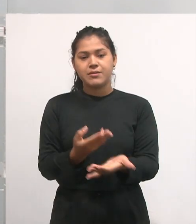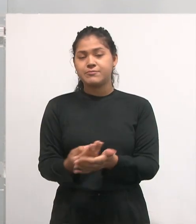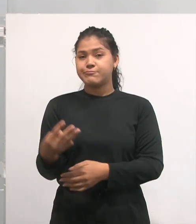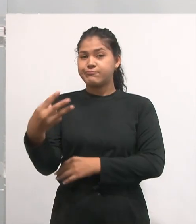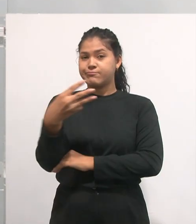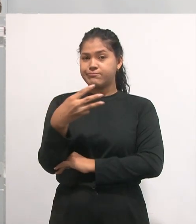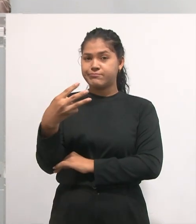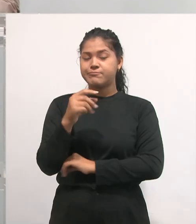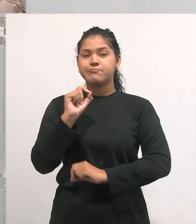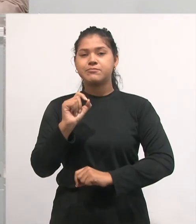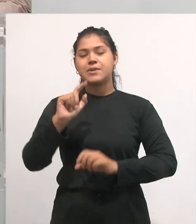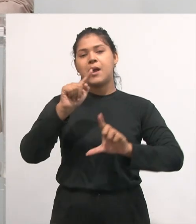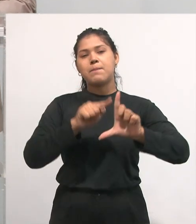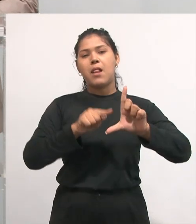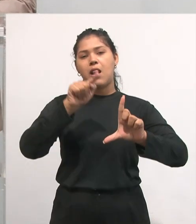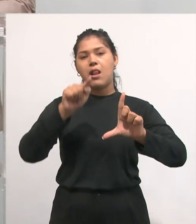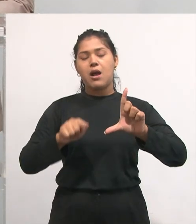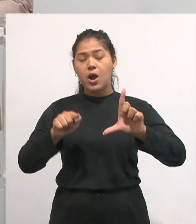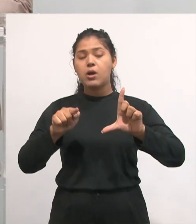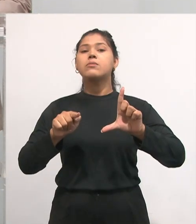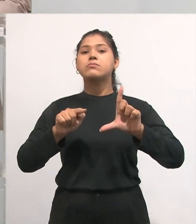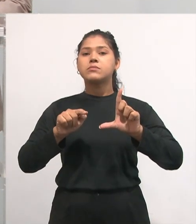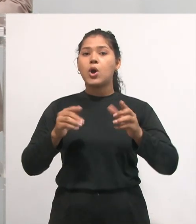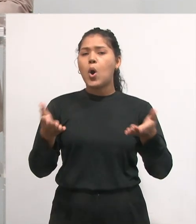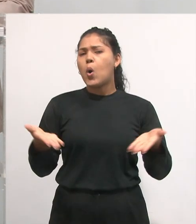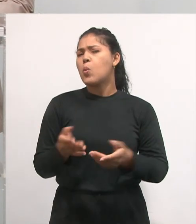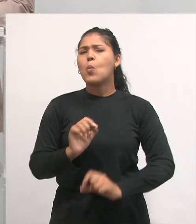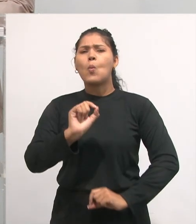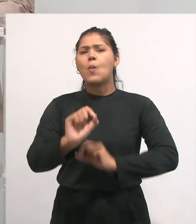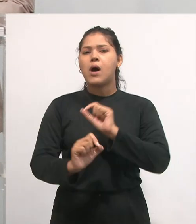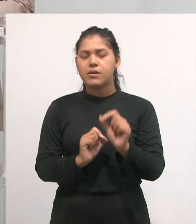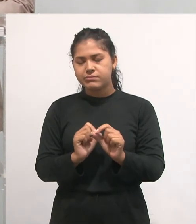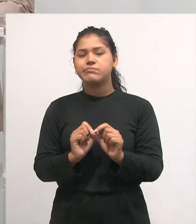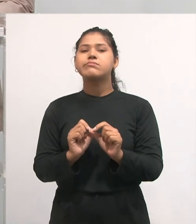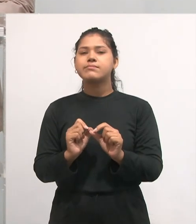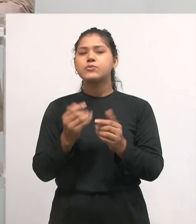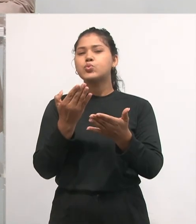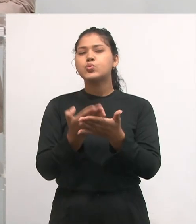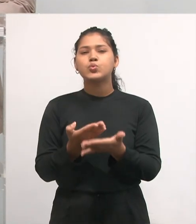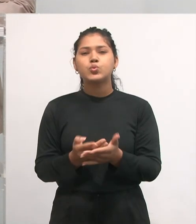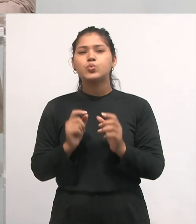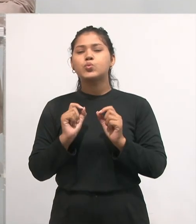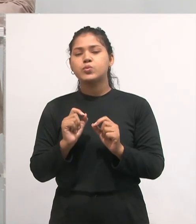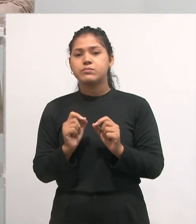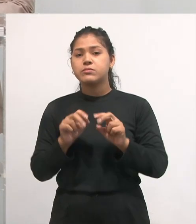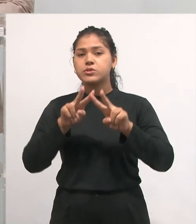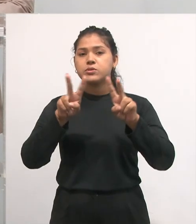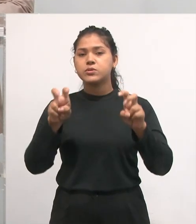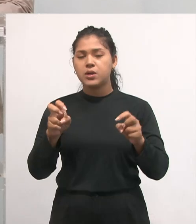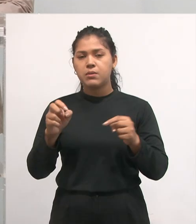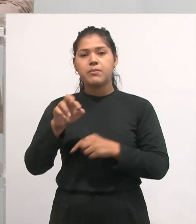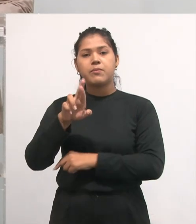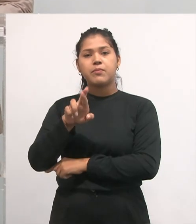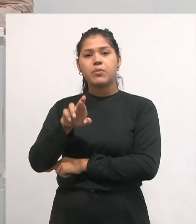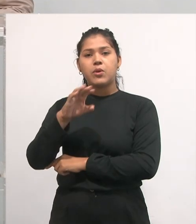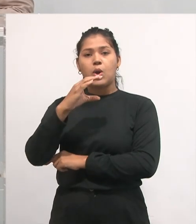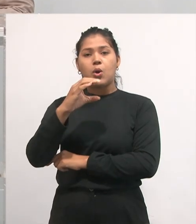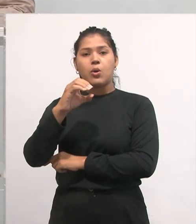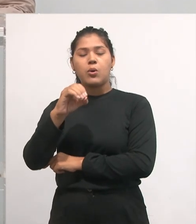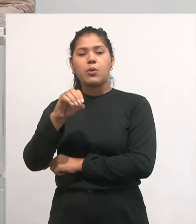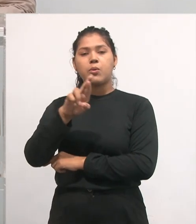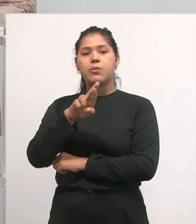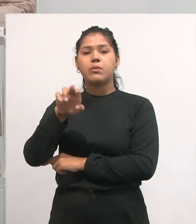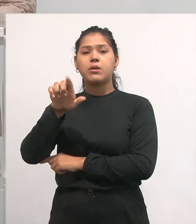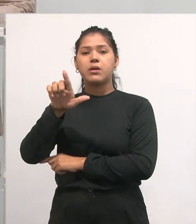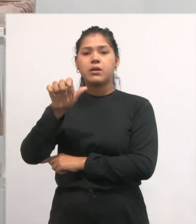aula de estatística. E nessa aula nós vamos trabalhar correlação e regressão linear. O que vem a ser